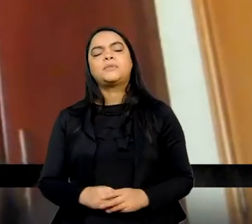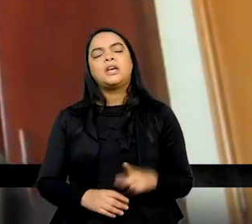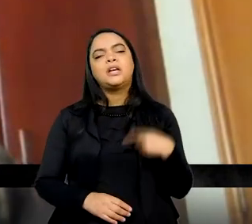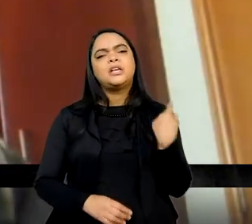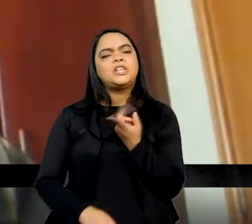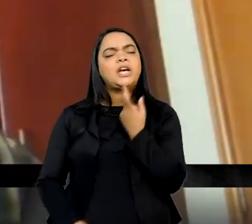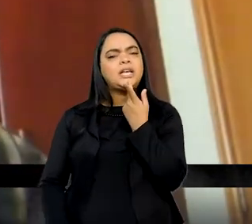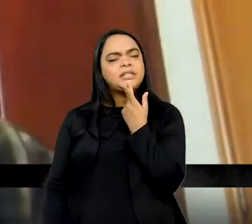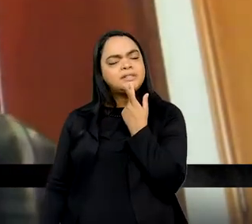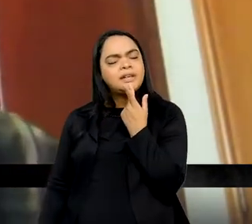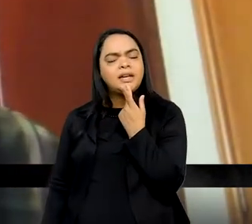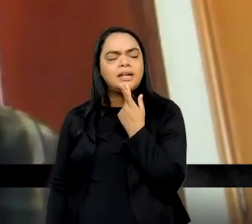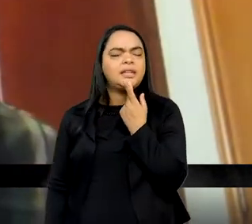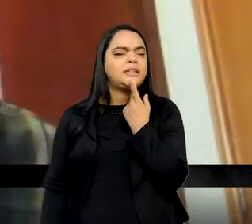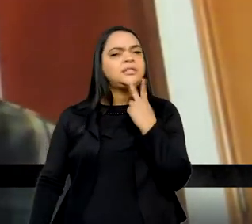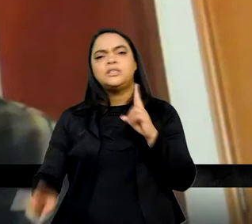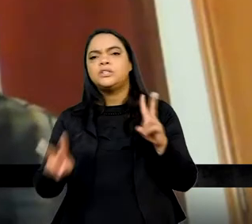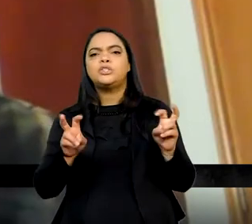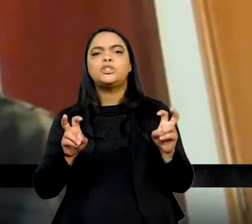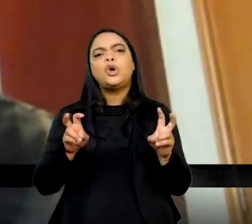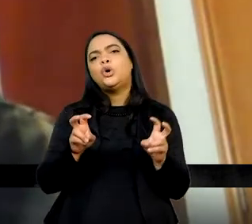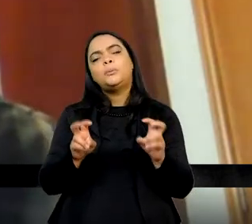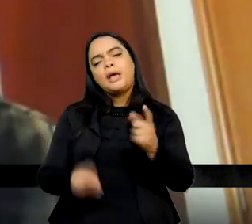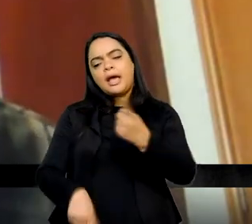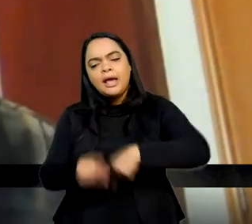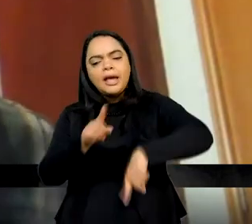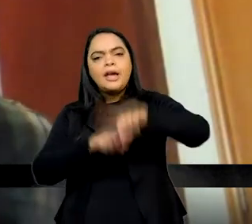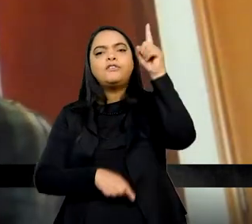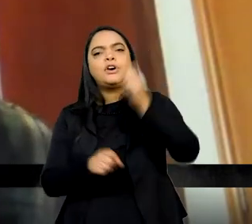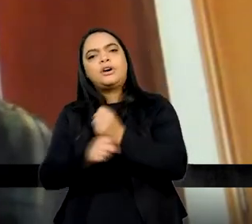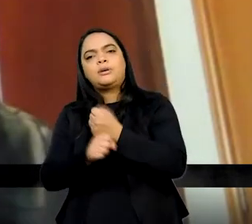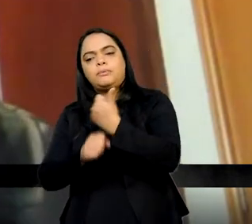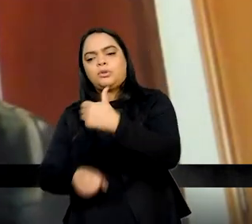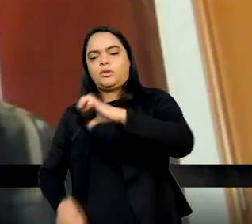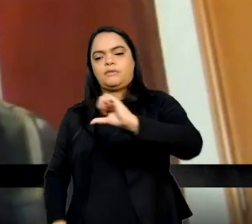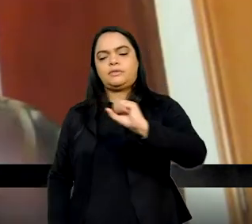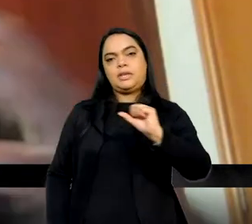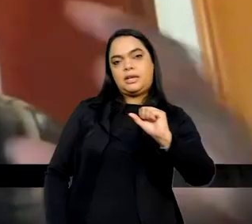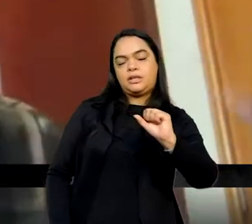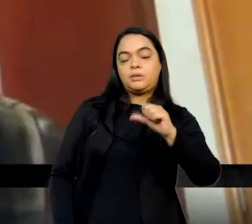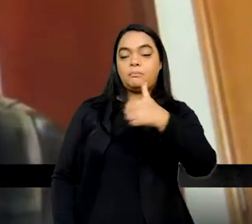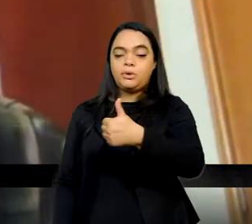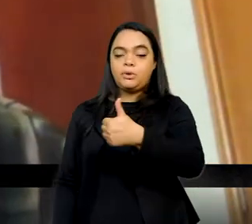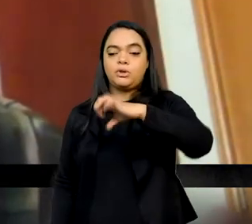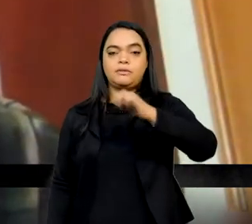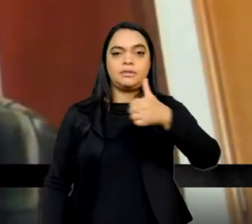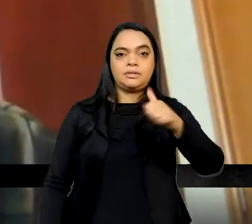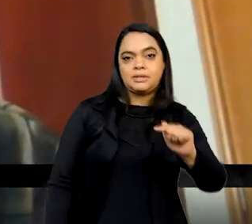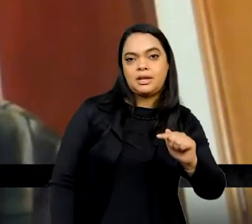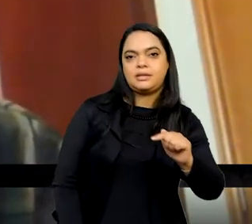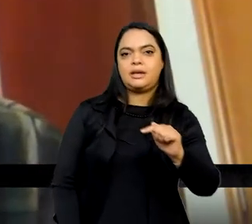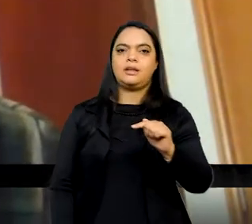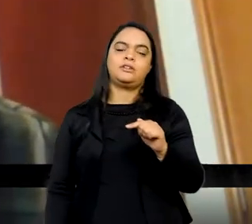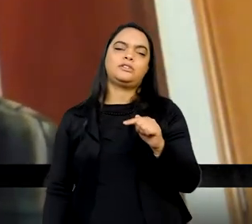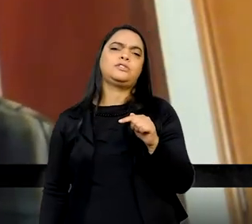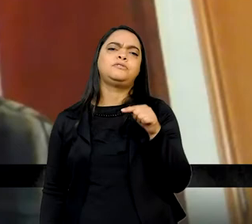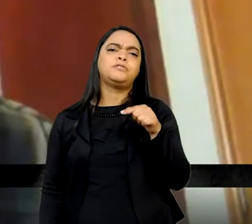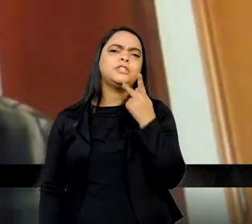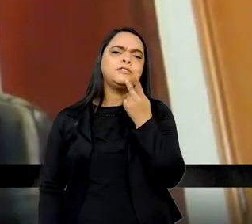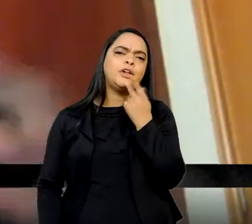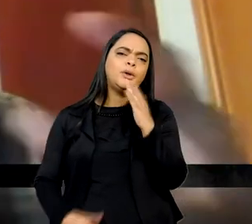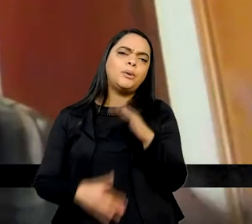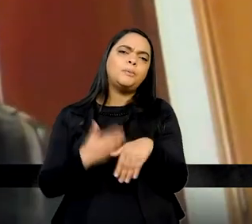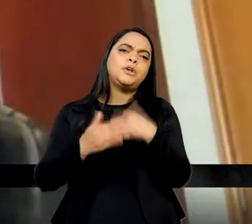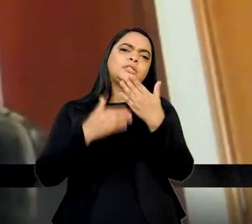né, da Revolução de 1817, quando a gente fala desse processo, como você bem salientou,